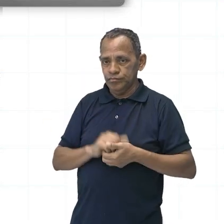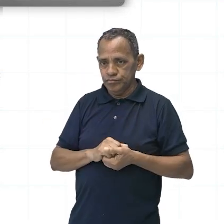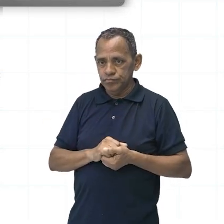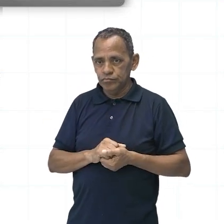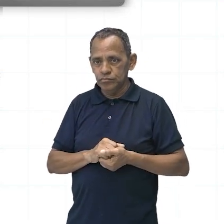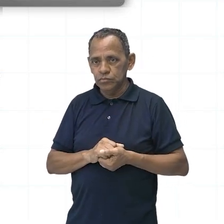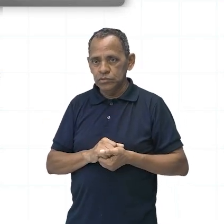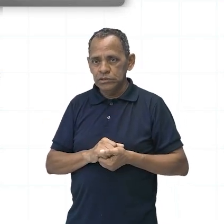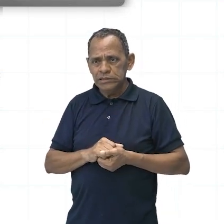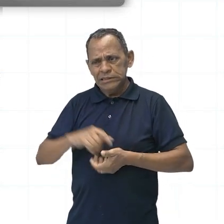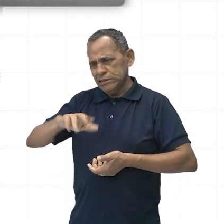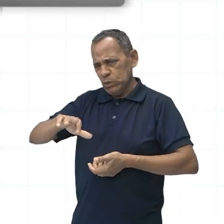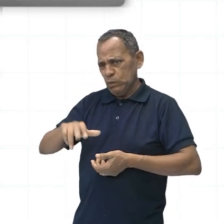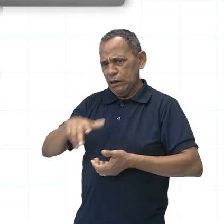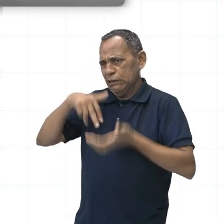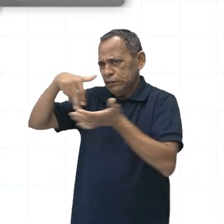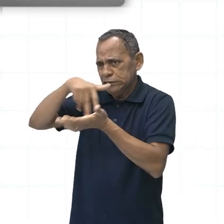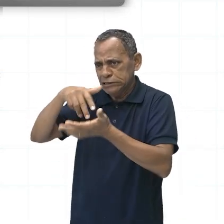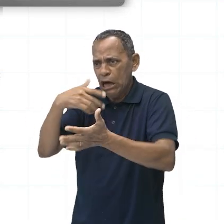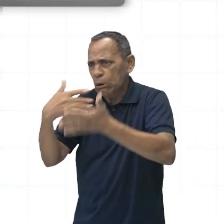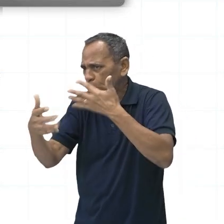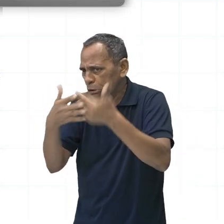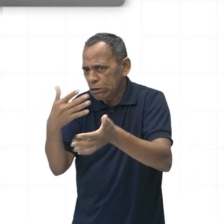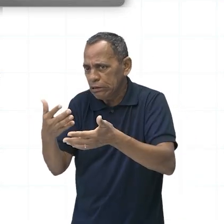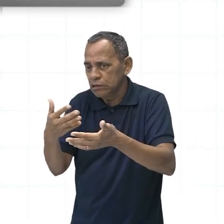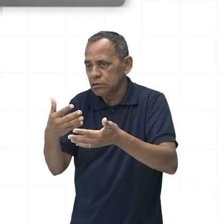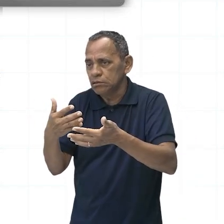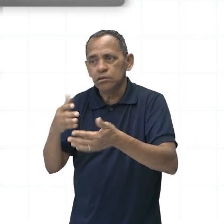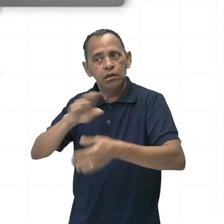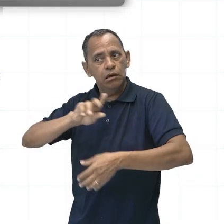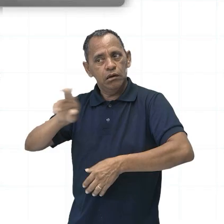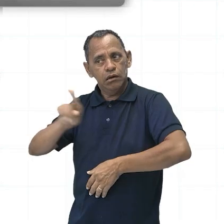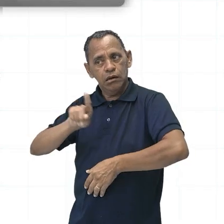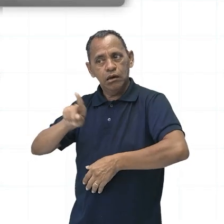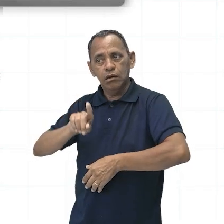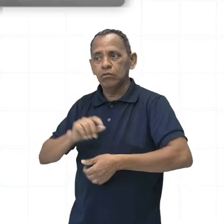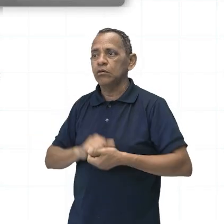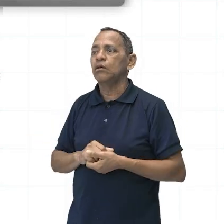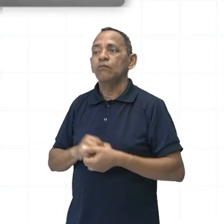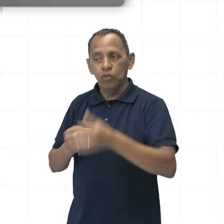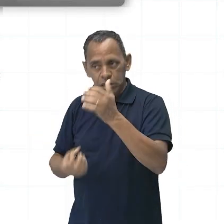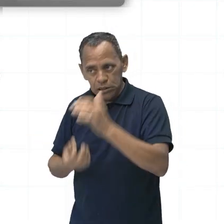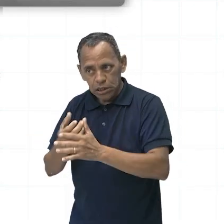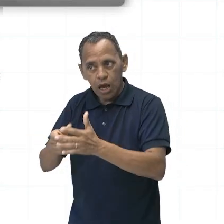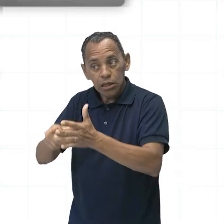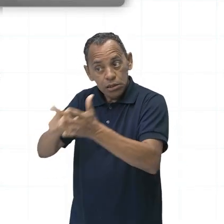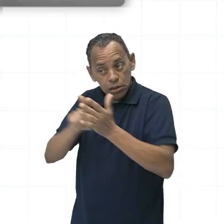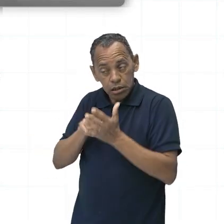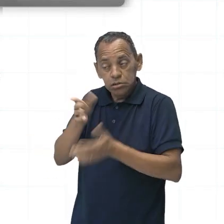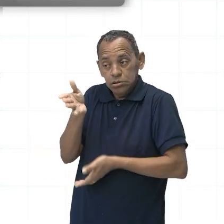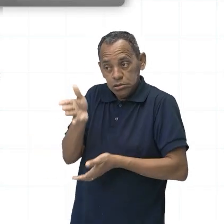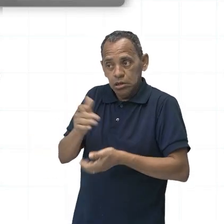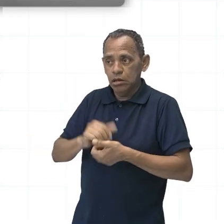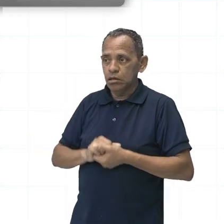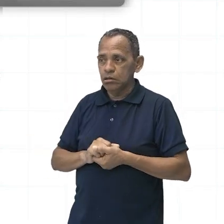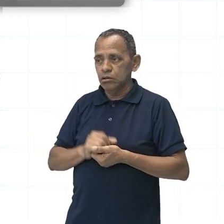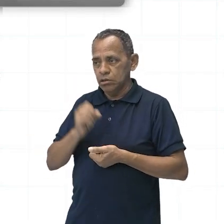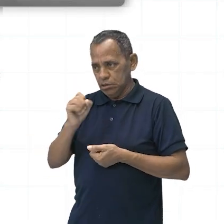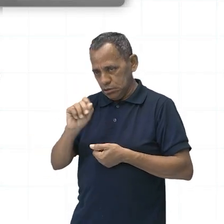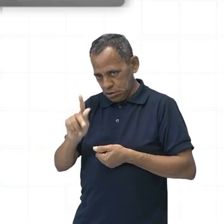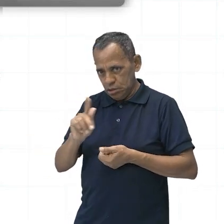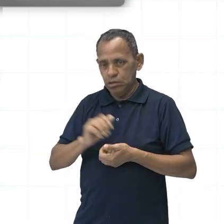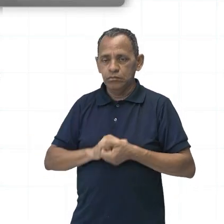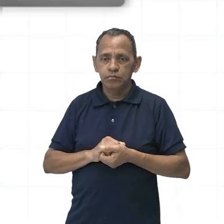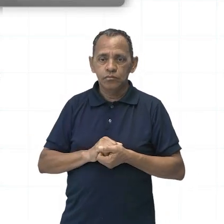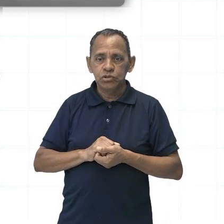não é dançar de qualquer jeito, não. É uma improvisação elaborada, tá bom? Não é de